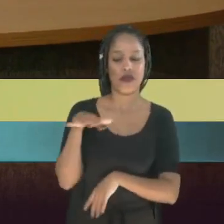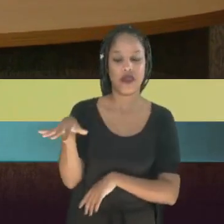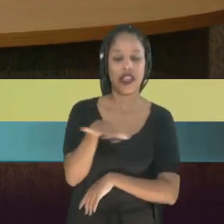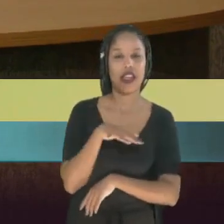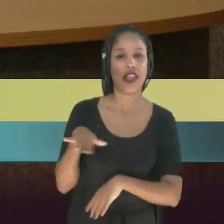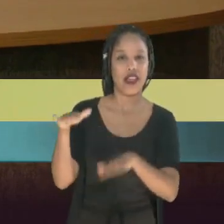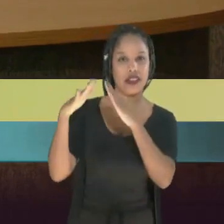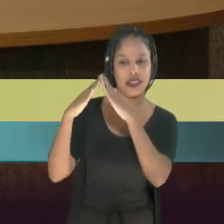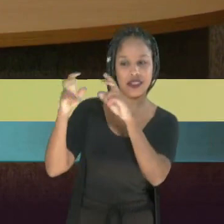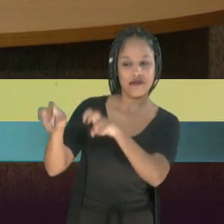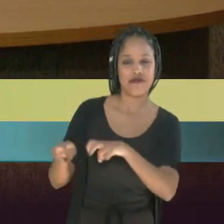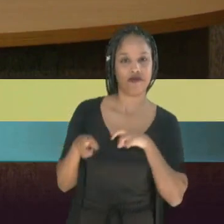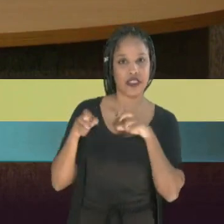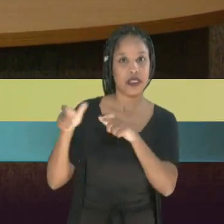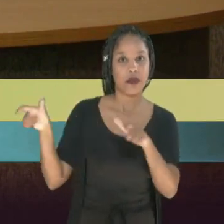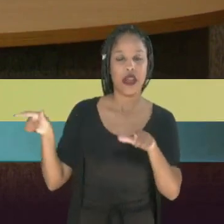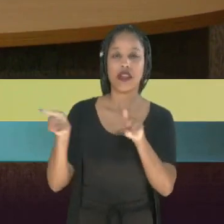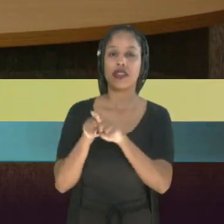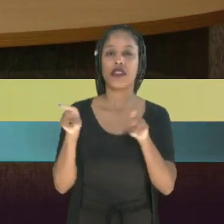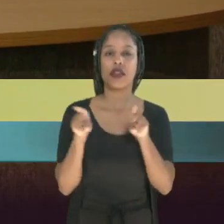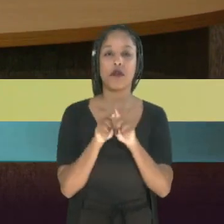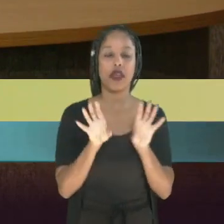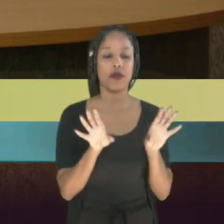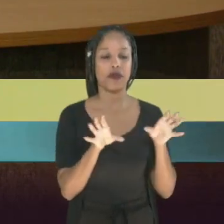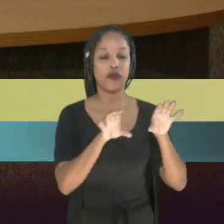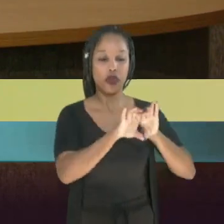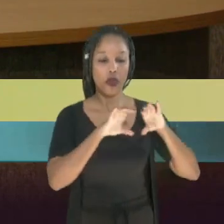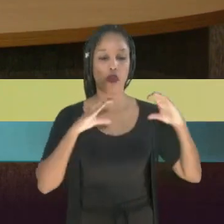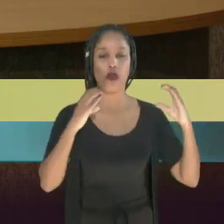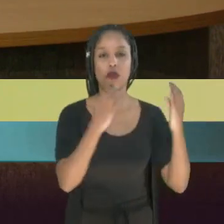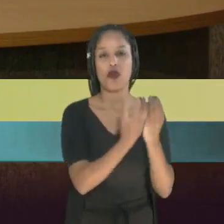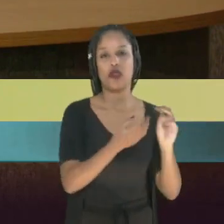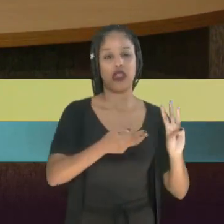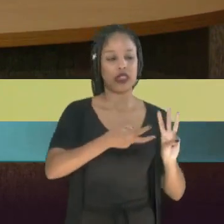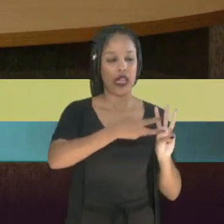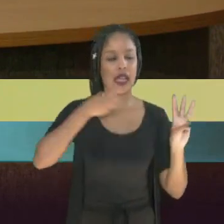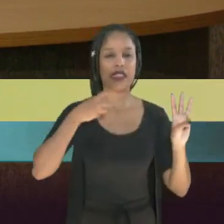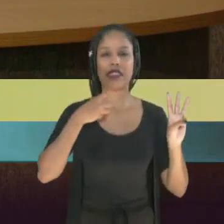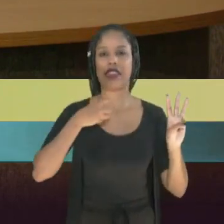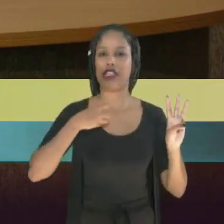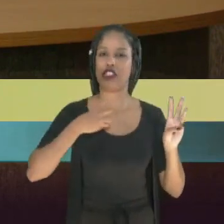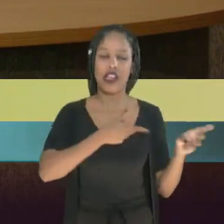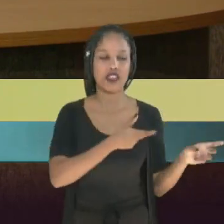no extermínio de comunidades indígenas. O presidente Lula